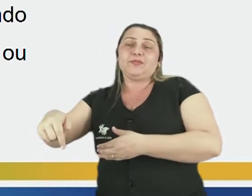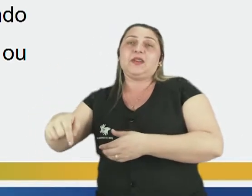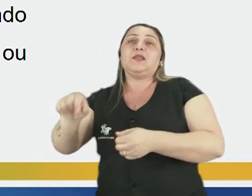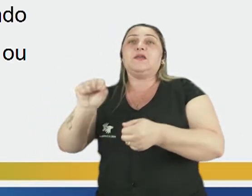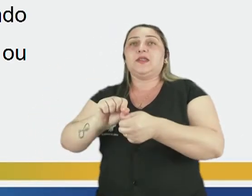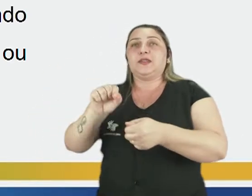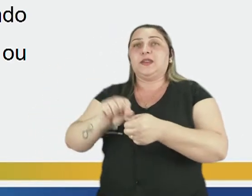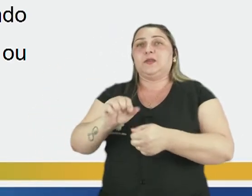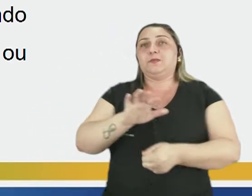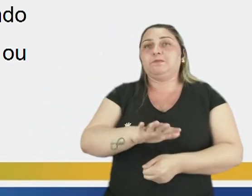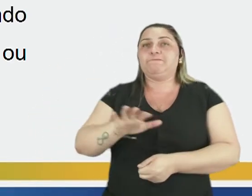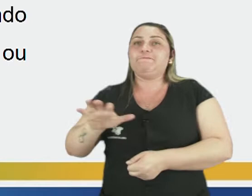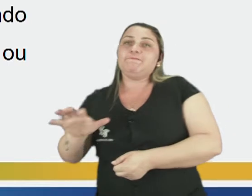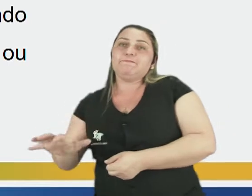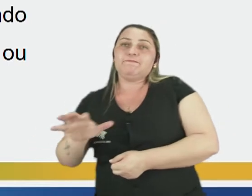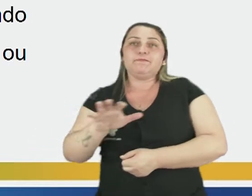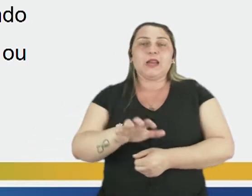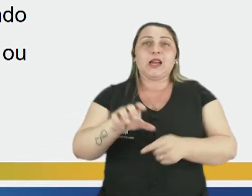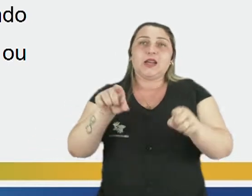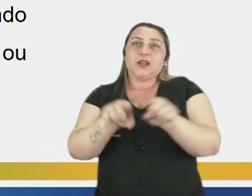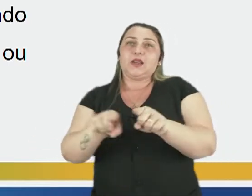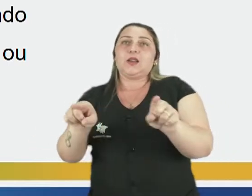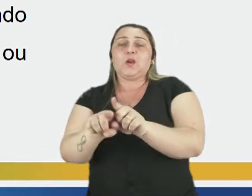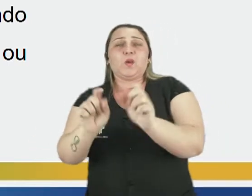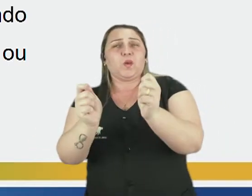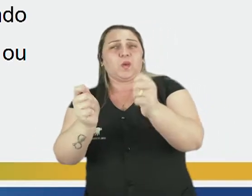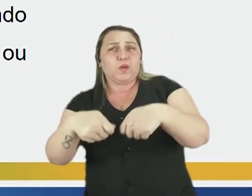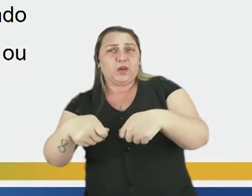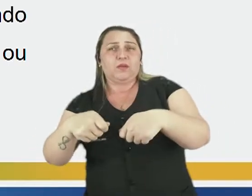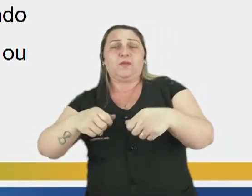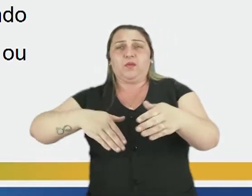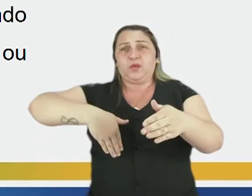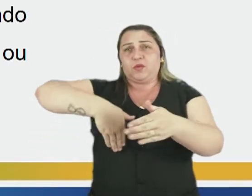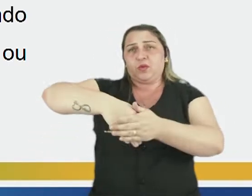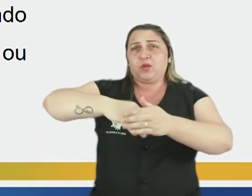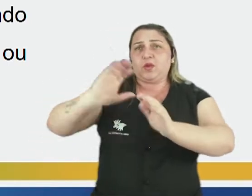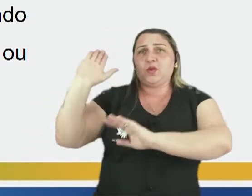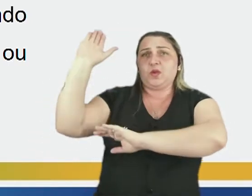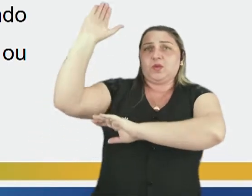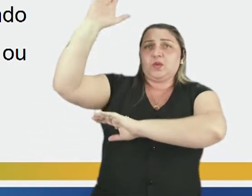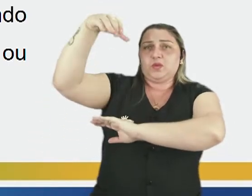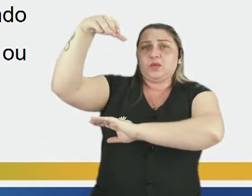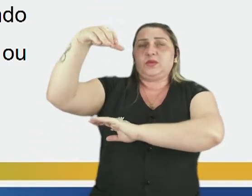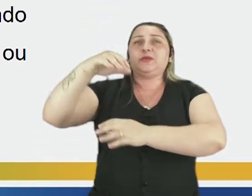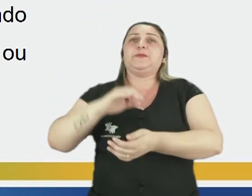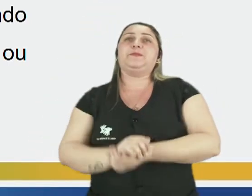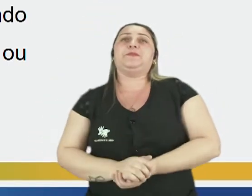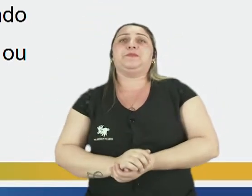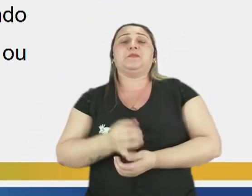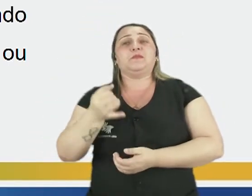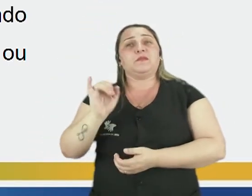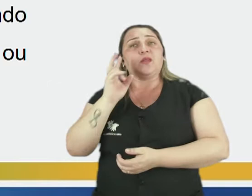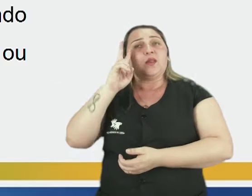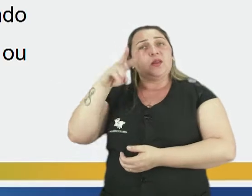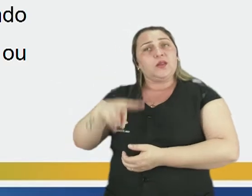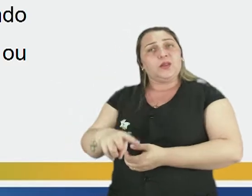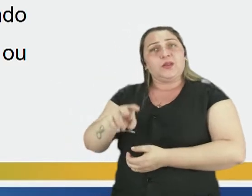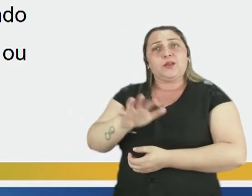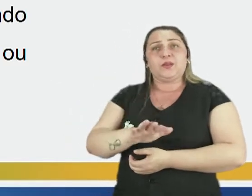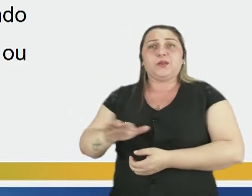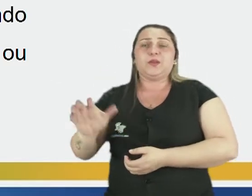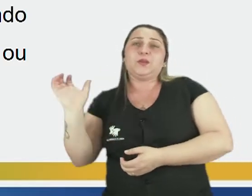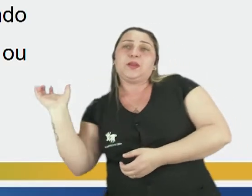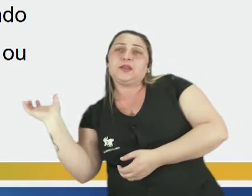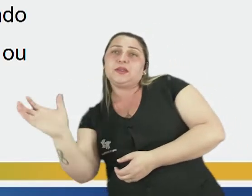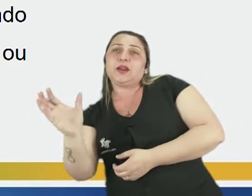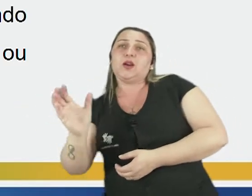fazendo passes, e criar condições para fazer os gols, cestas ou touchdown. Só dá para chegar lá conduzindo,